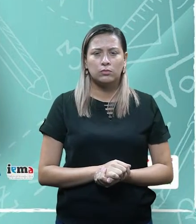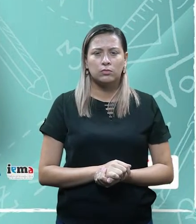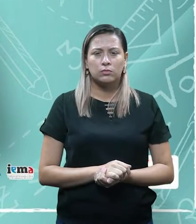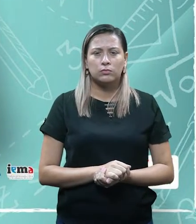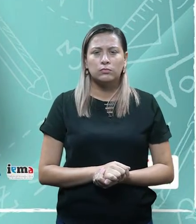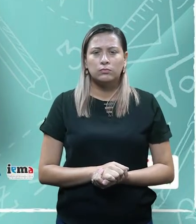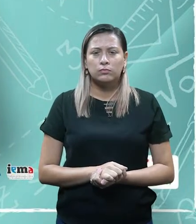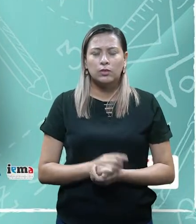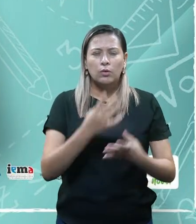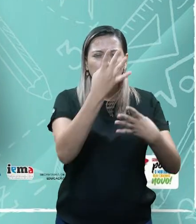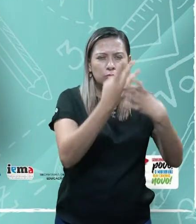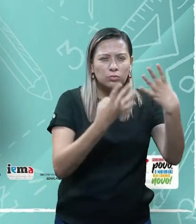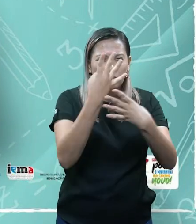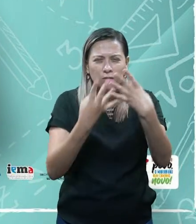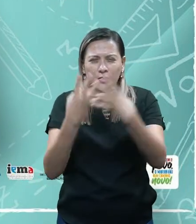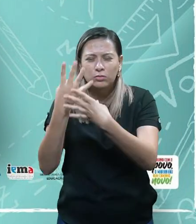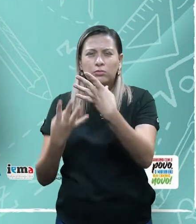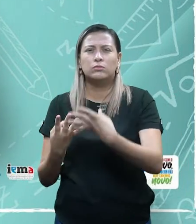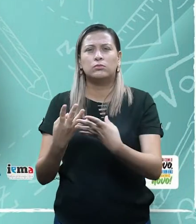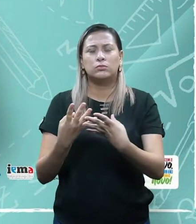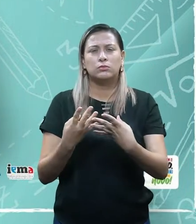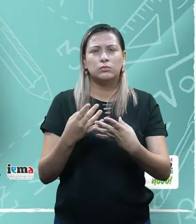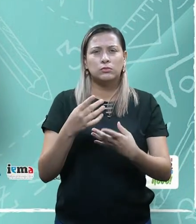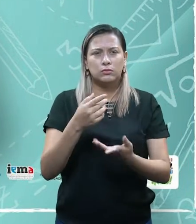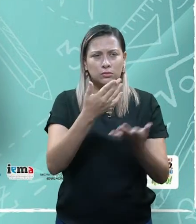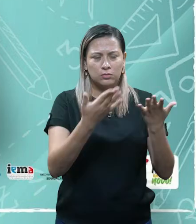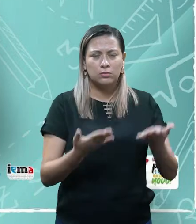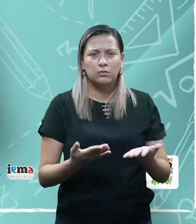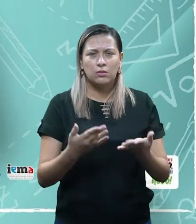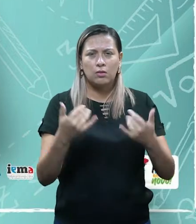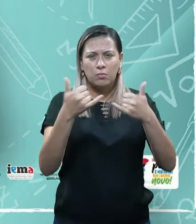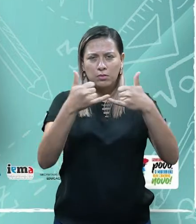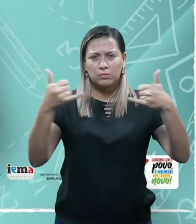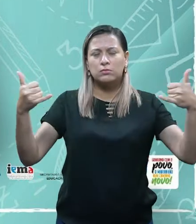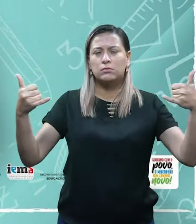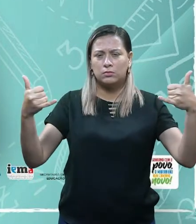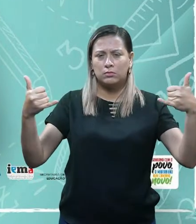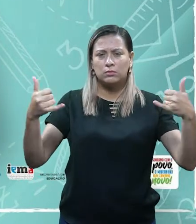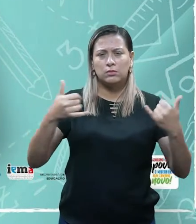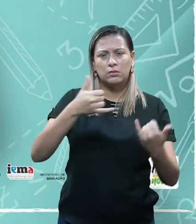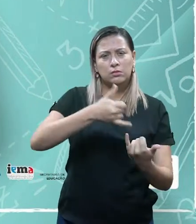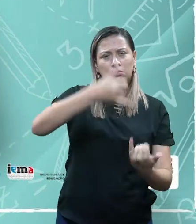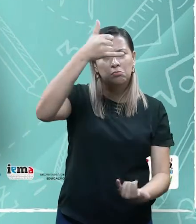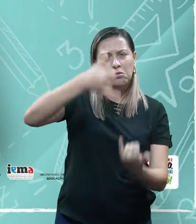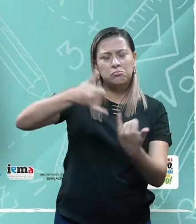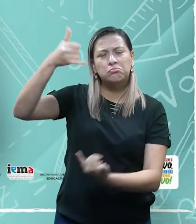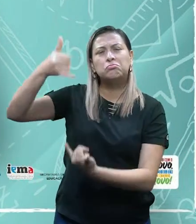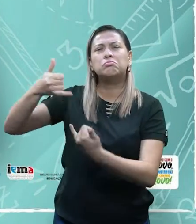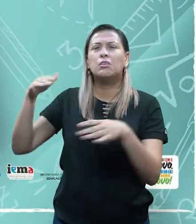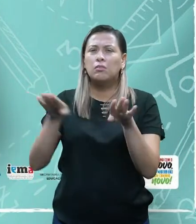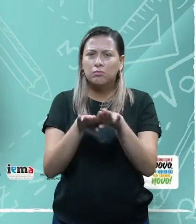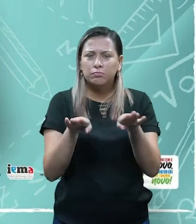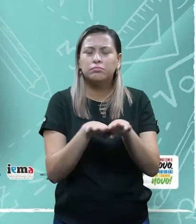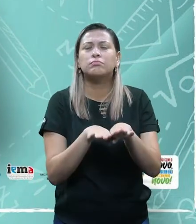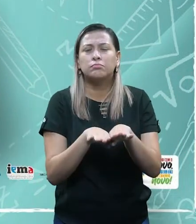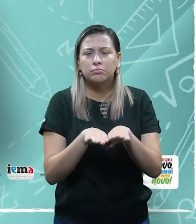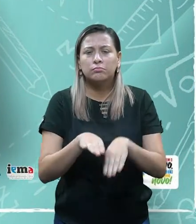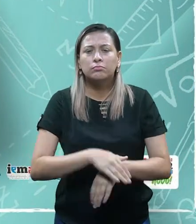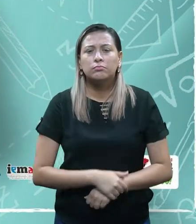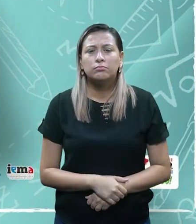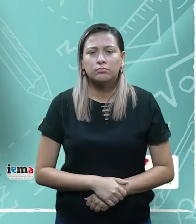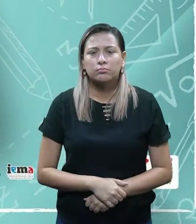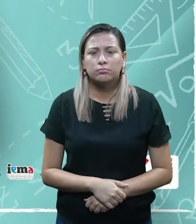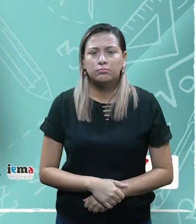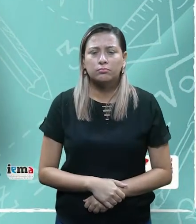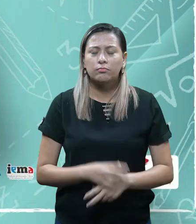área de trabalho, né, umas linhas na horizontal e umas linhas na vertical, né,